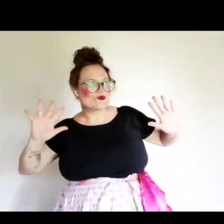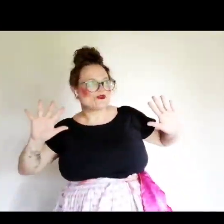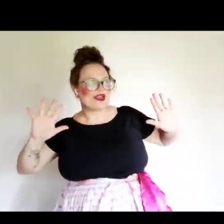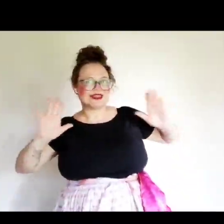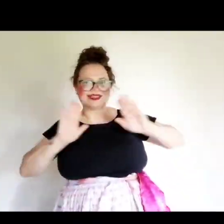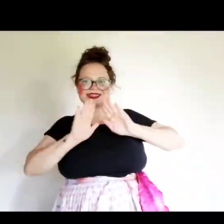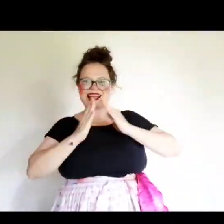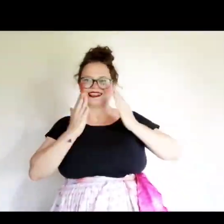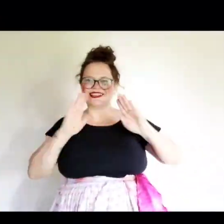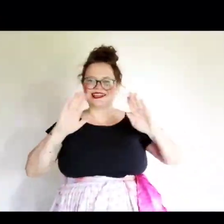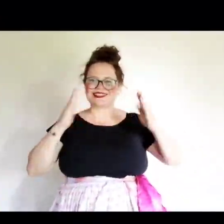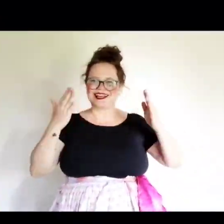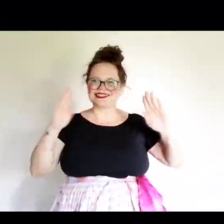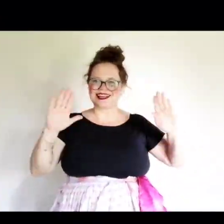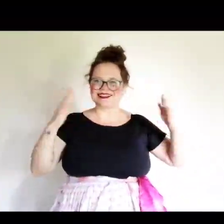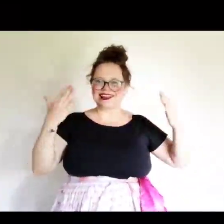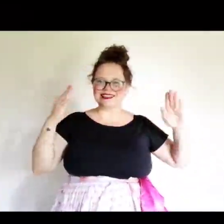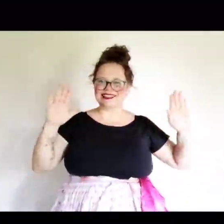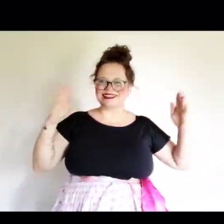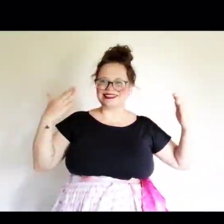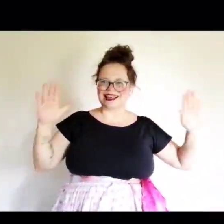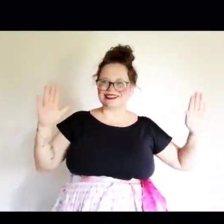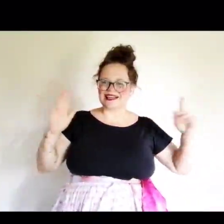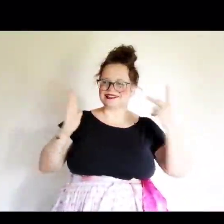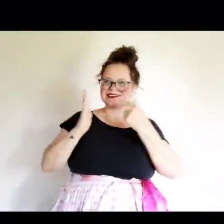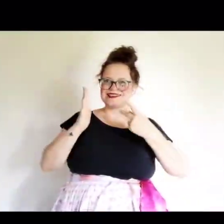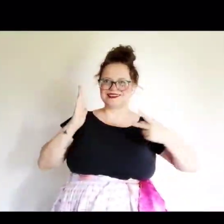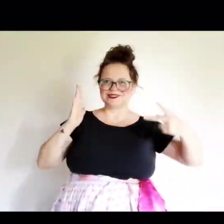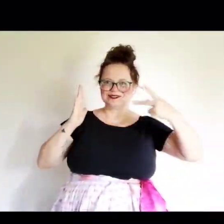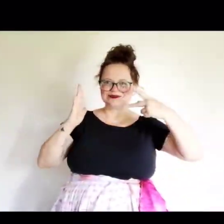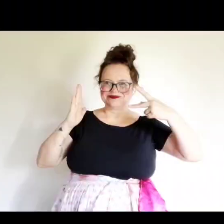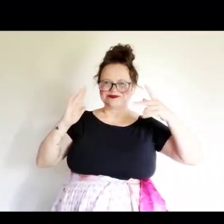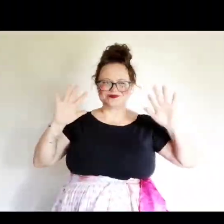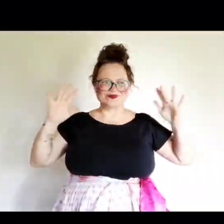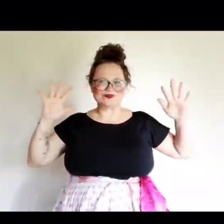uma sanfona de desenhos. Ó, aqui são eles,